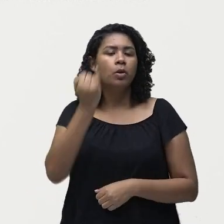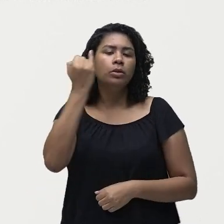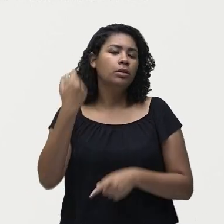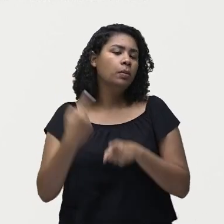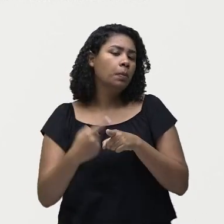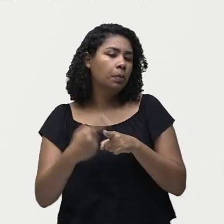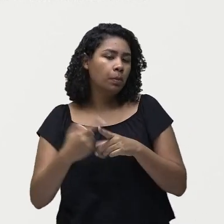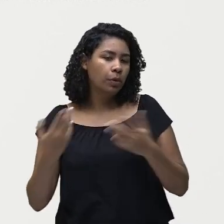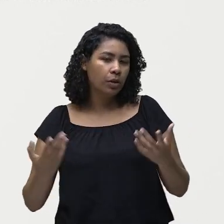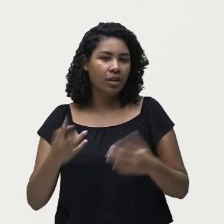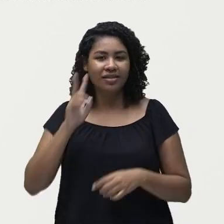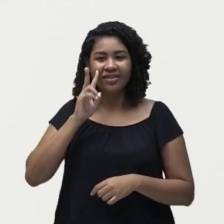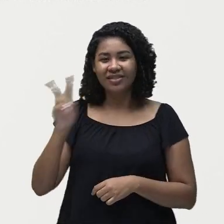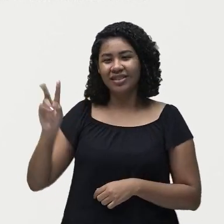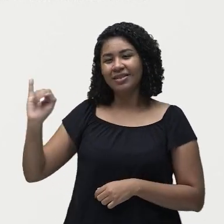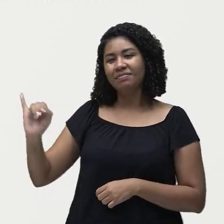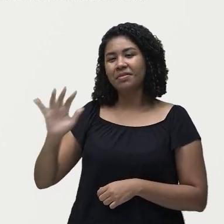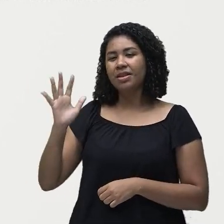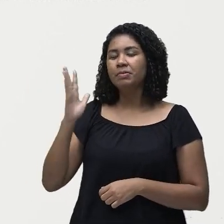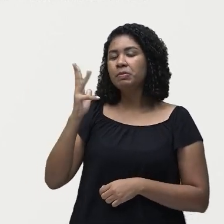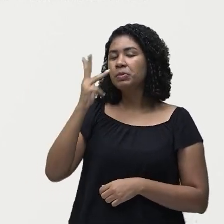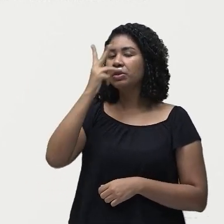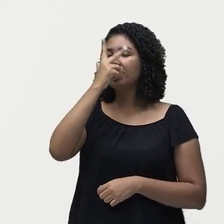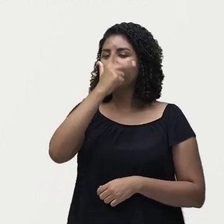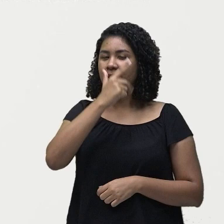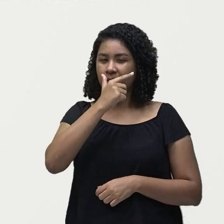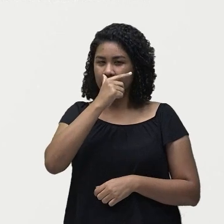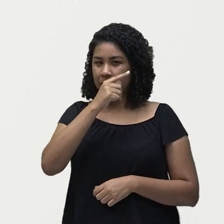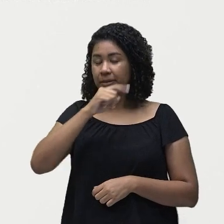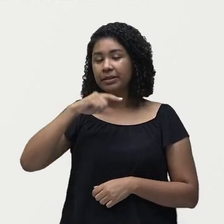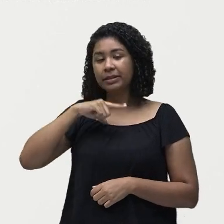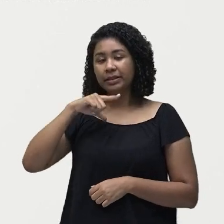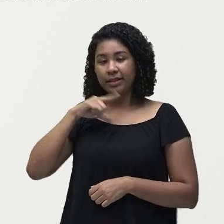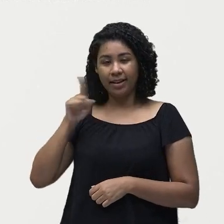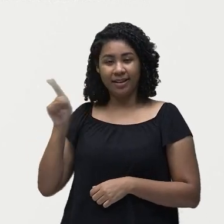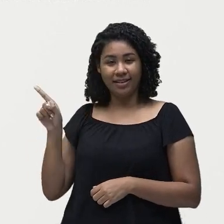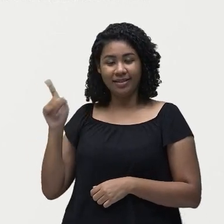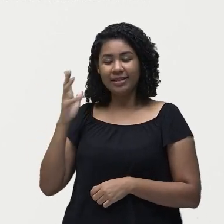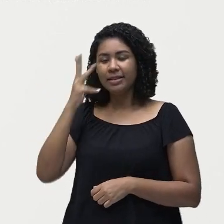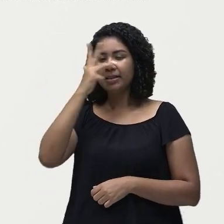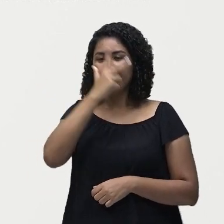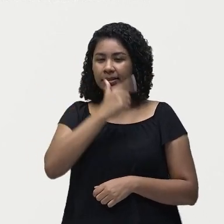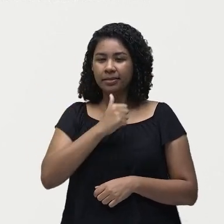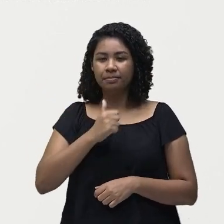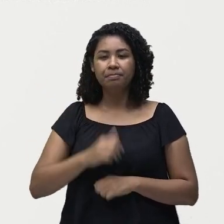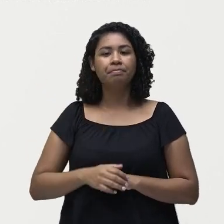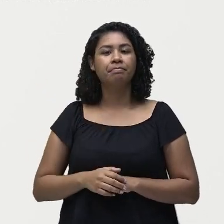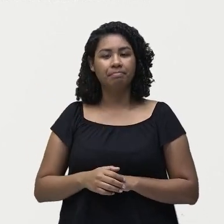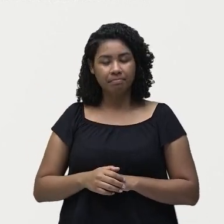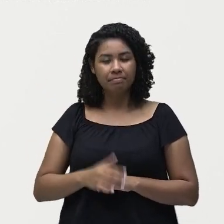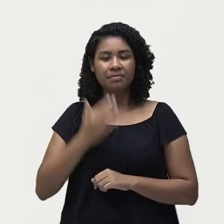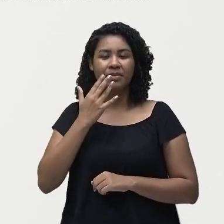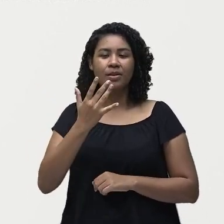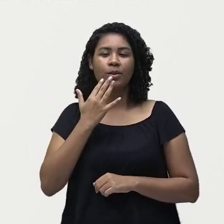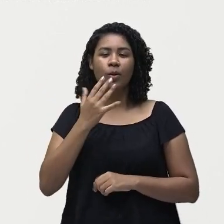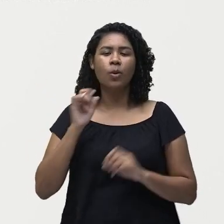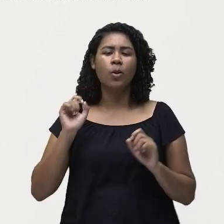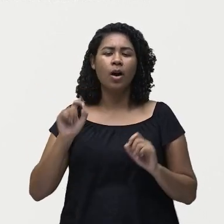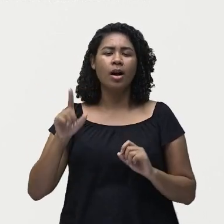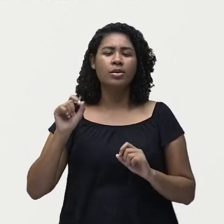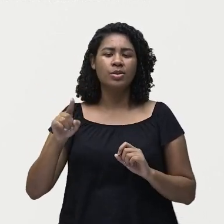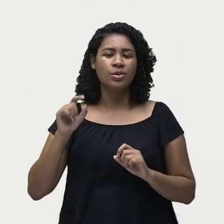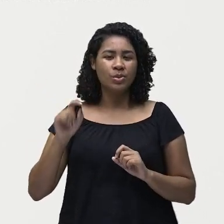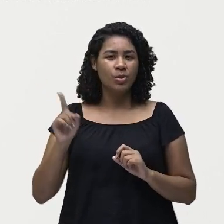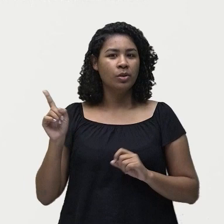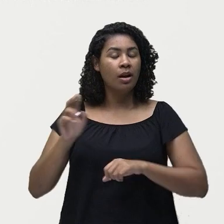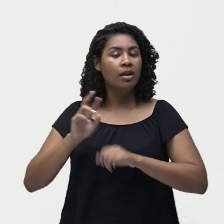essa imagem bem bonita aqui mostrando a representação do planeta, né? E essa coloração azul ao redor representa